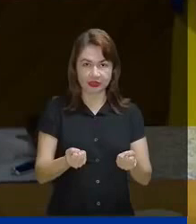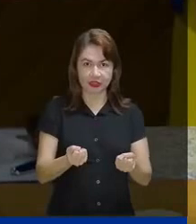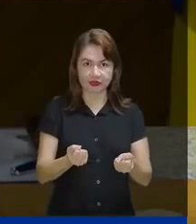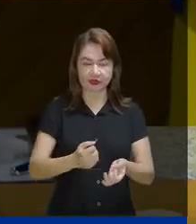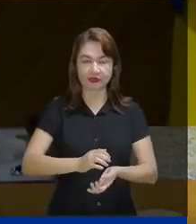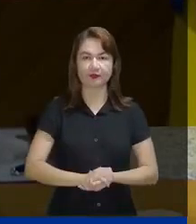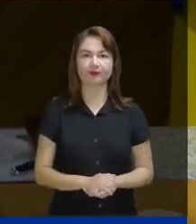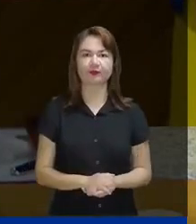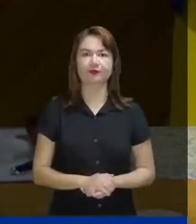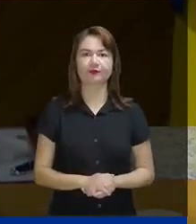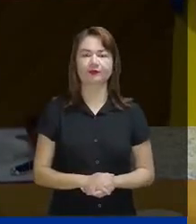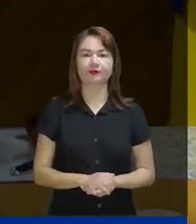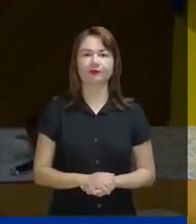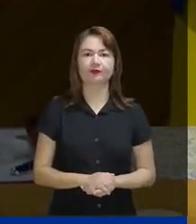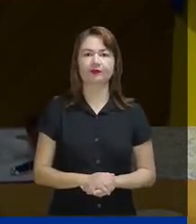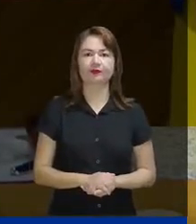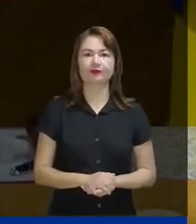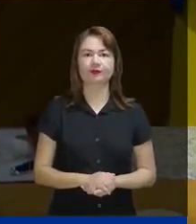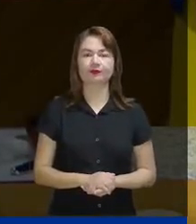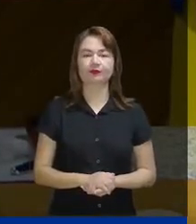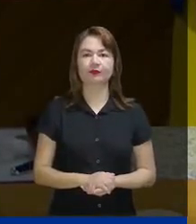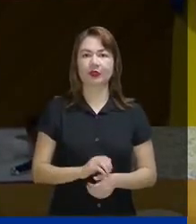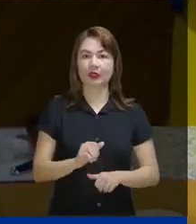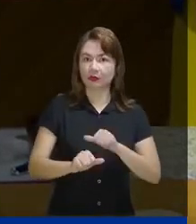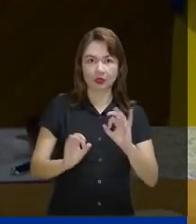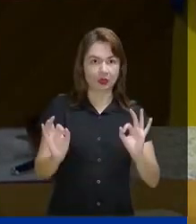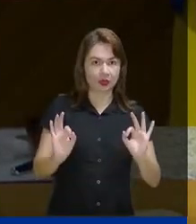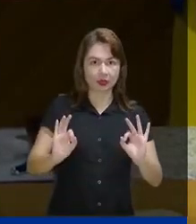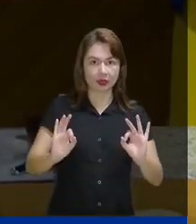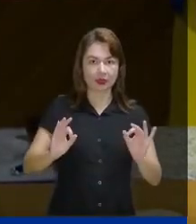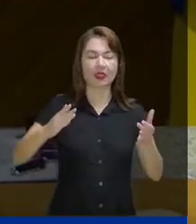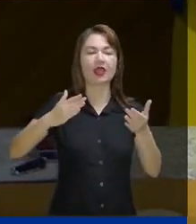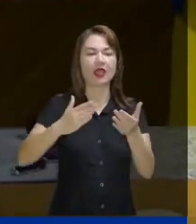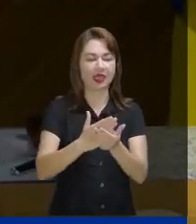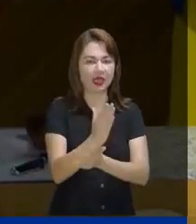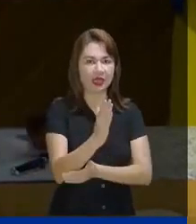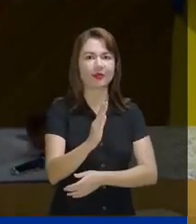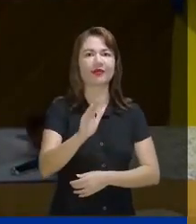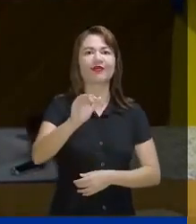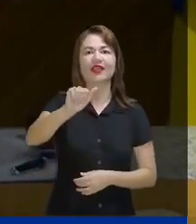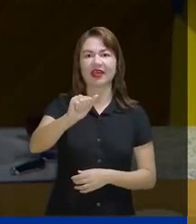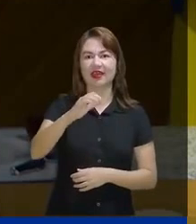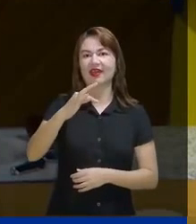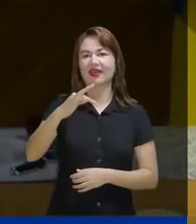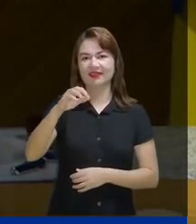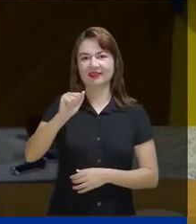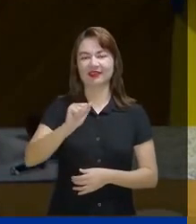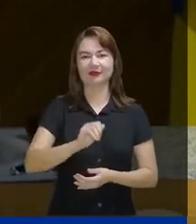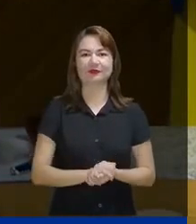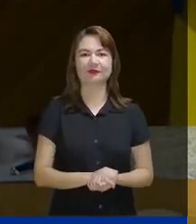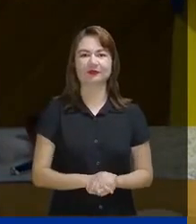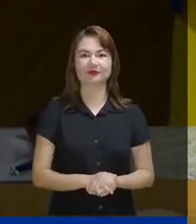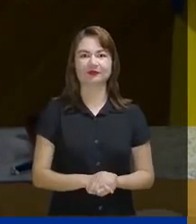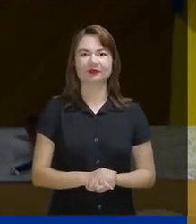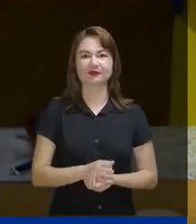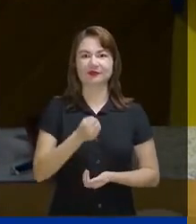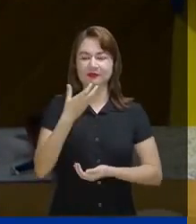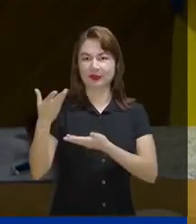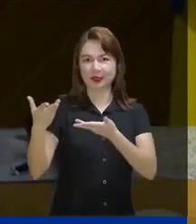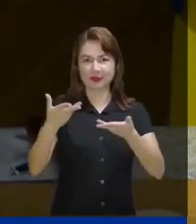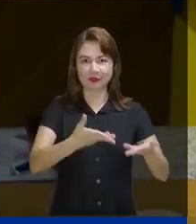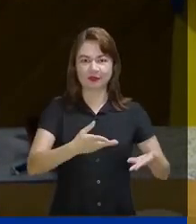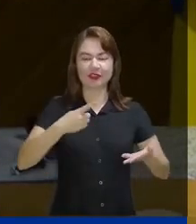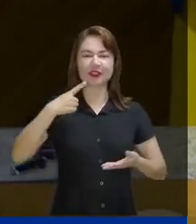havendo a ser acrescentado ou alterado, declaro a ata aprovada. Vamos dar boas-vindas ao advogado